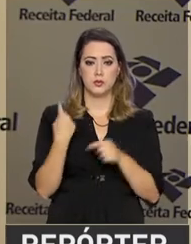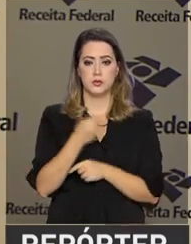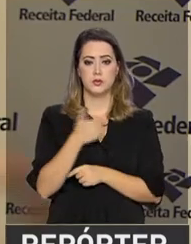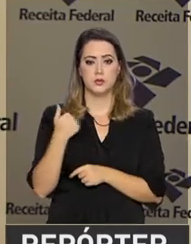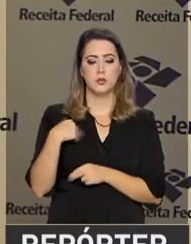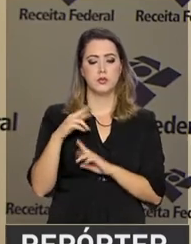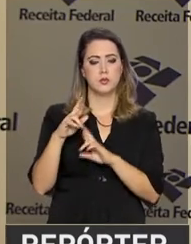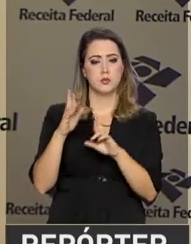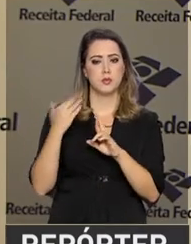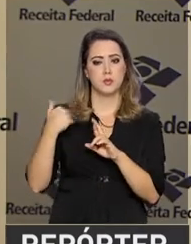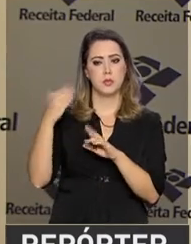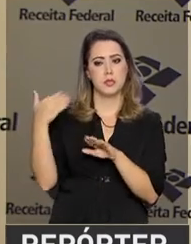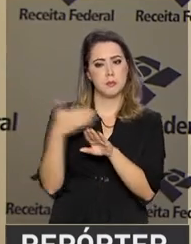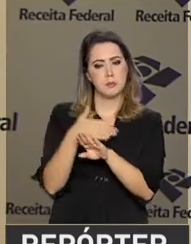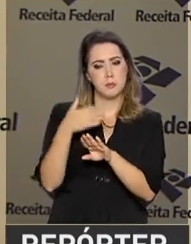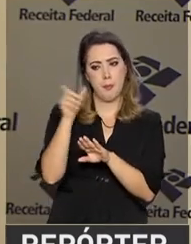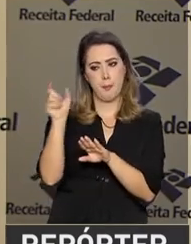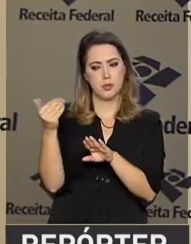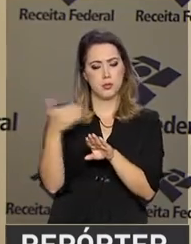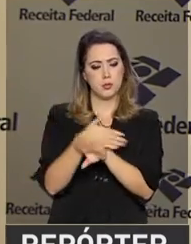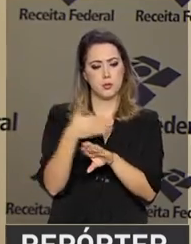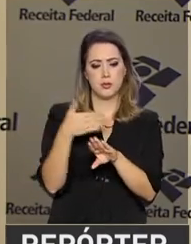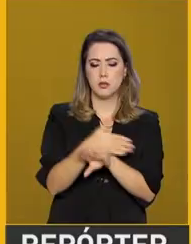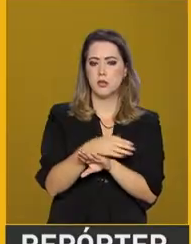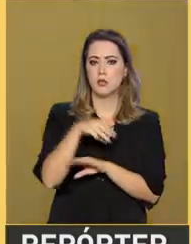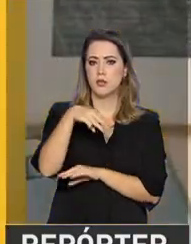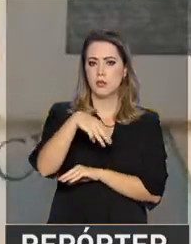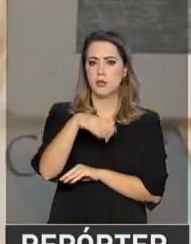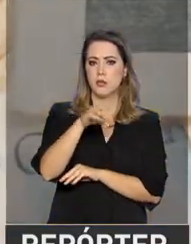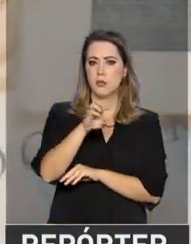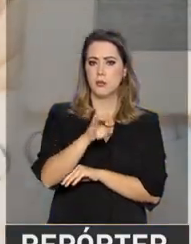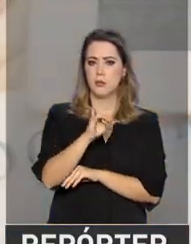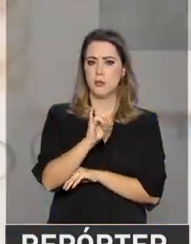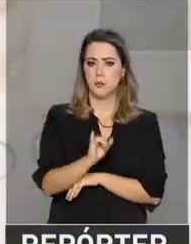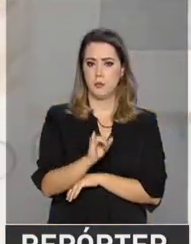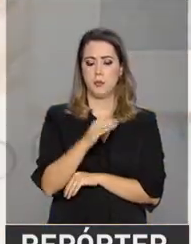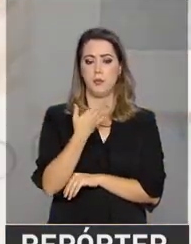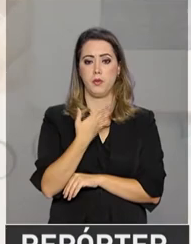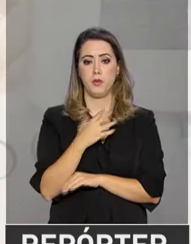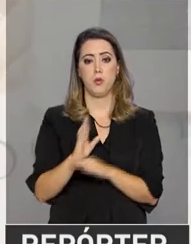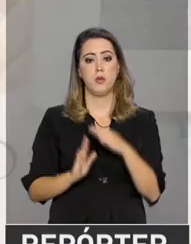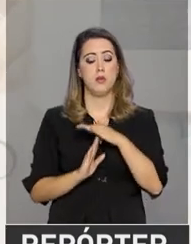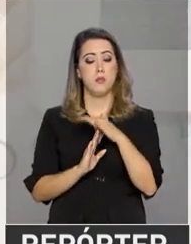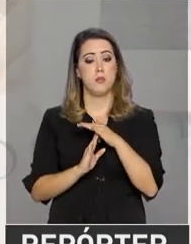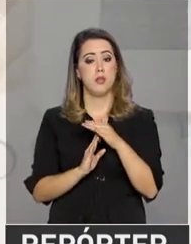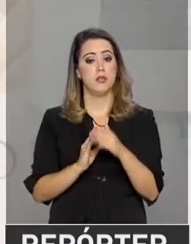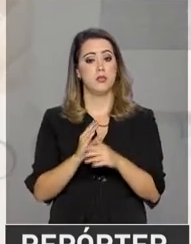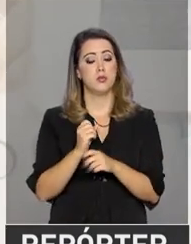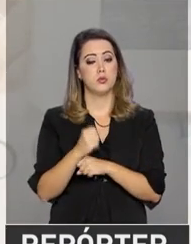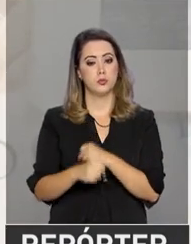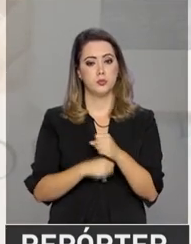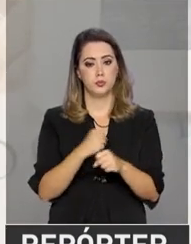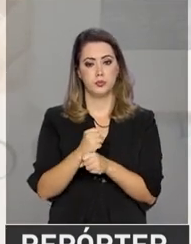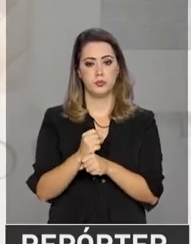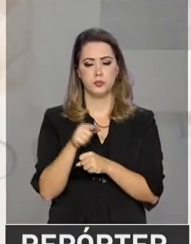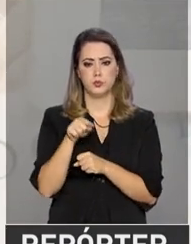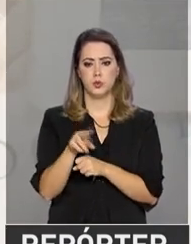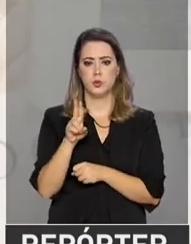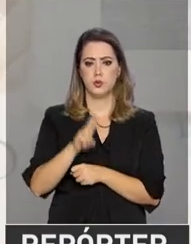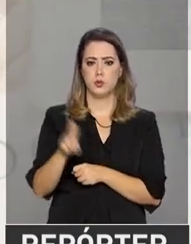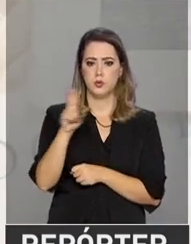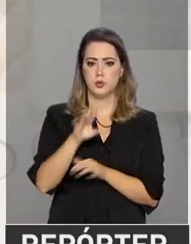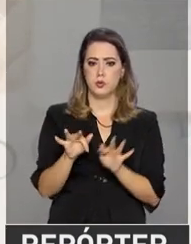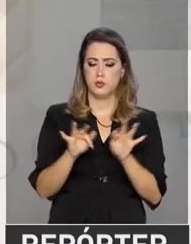haja mais empreendedores se formalizando como meio a partir do ano que vem o limite de faturamento para as empresas que utilizam um